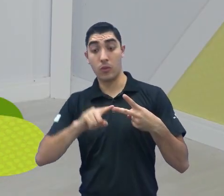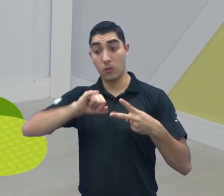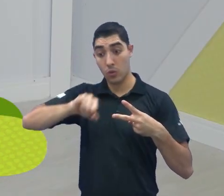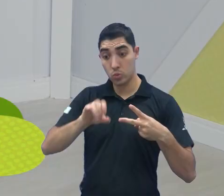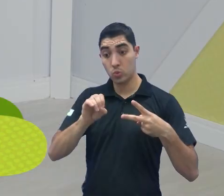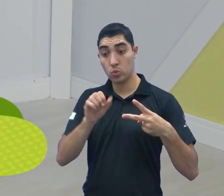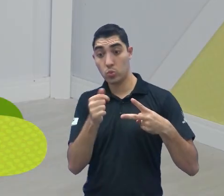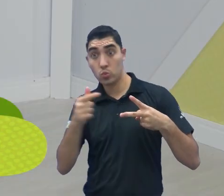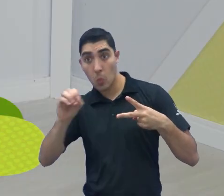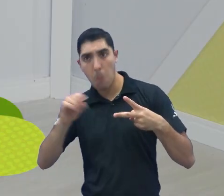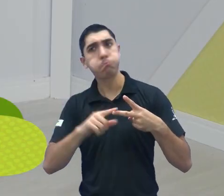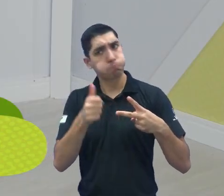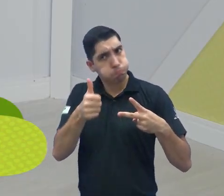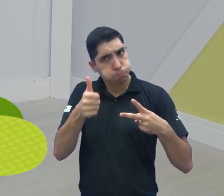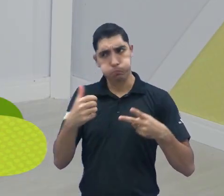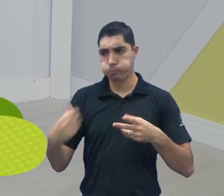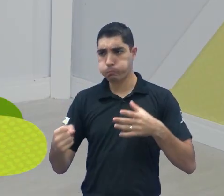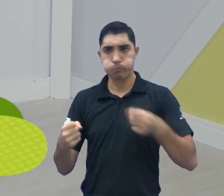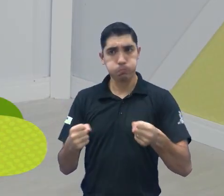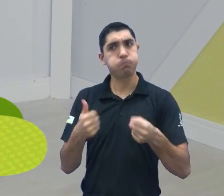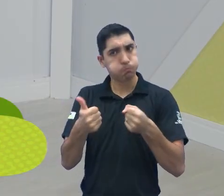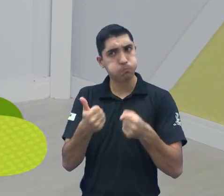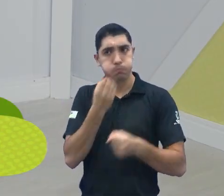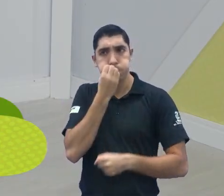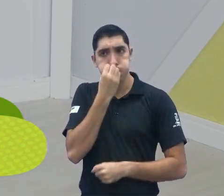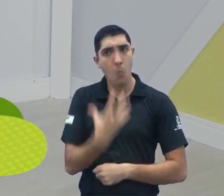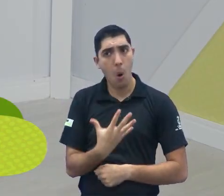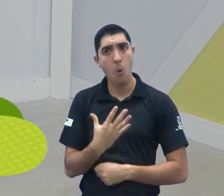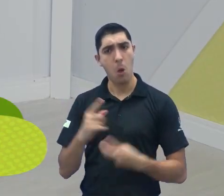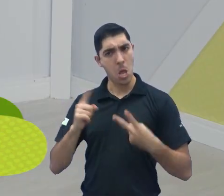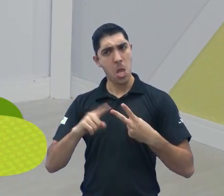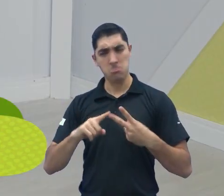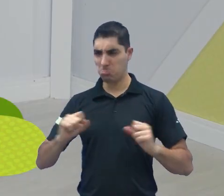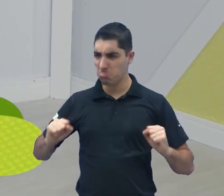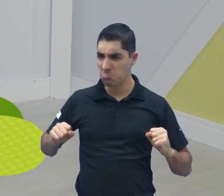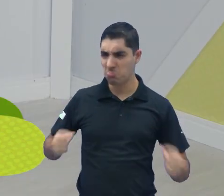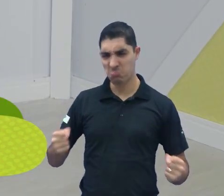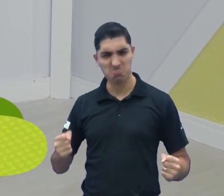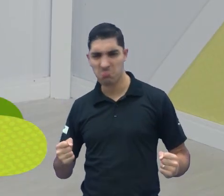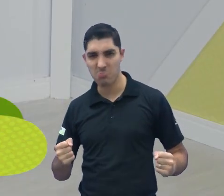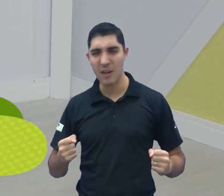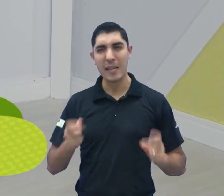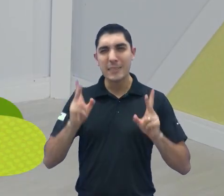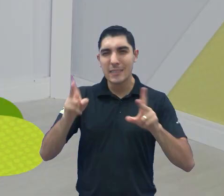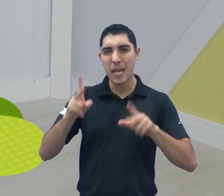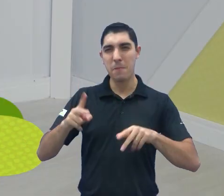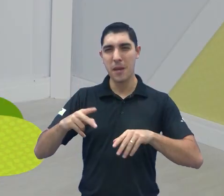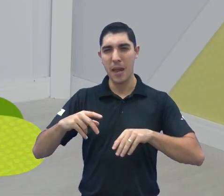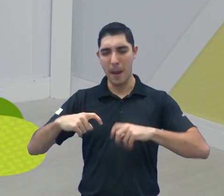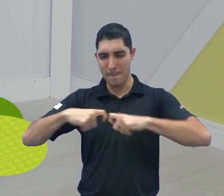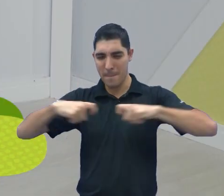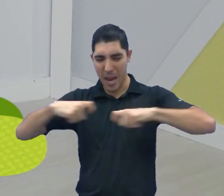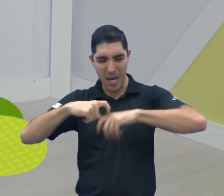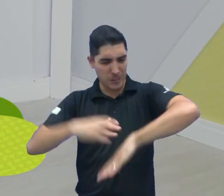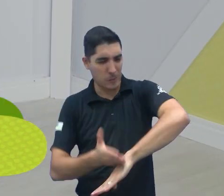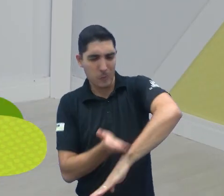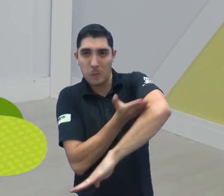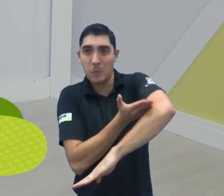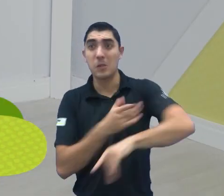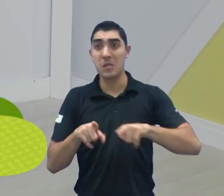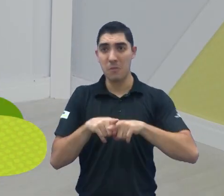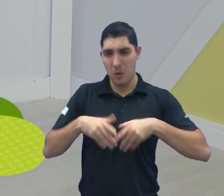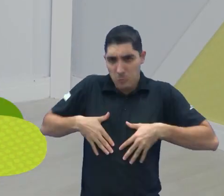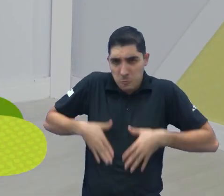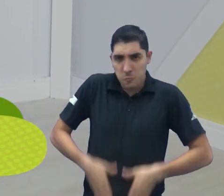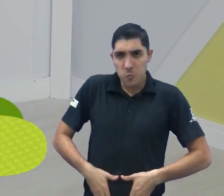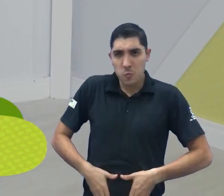que dispensa apresentações, jogador que a gente fala, tem panca de jogador das antigas, né? Meião lá em cima, chuteira preta, calção no umbigo e vamos que